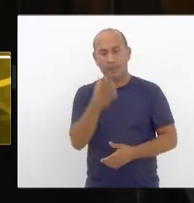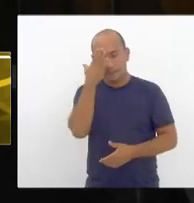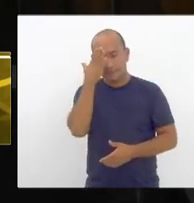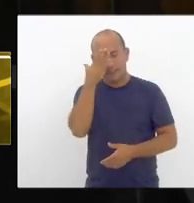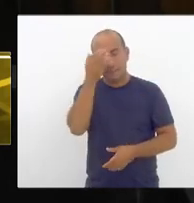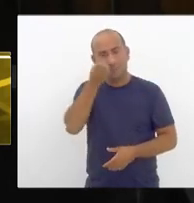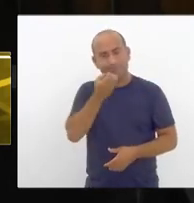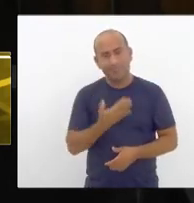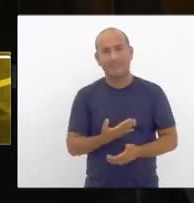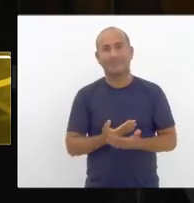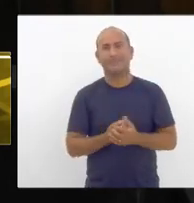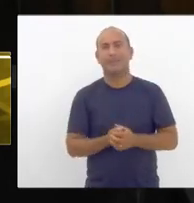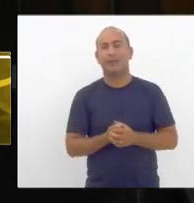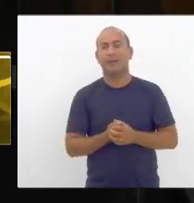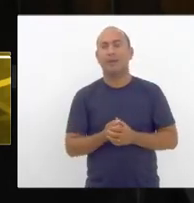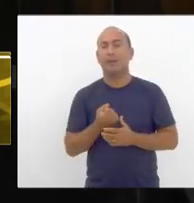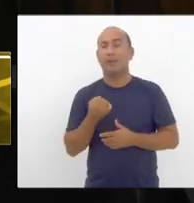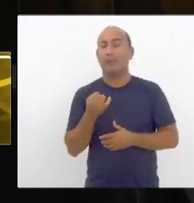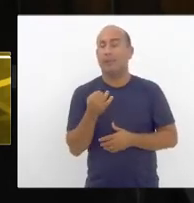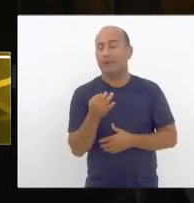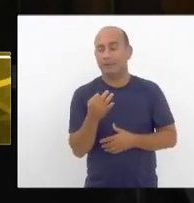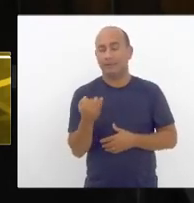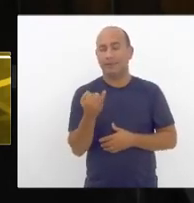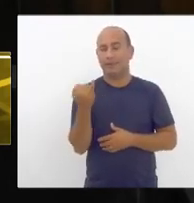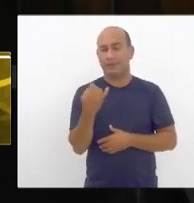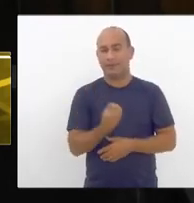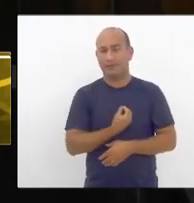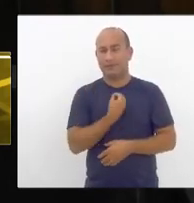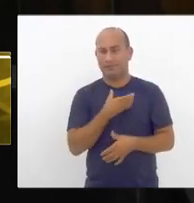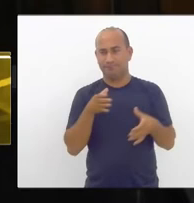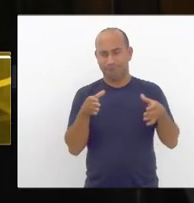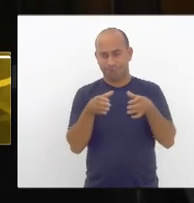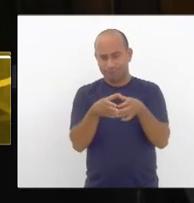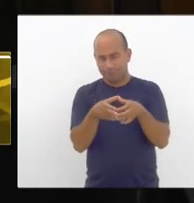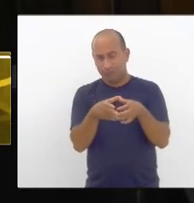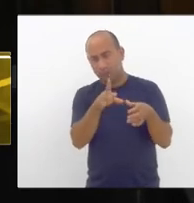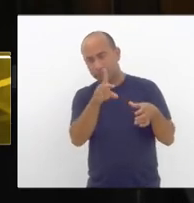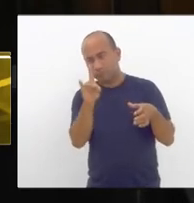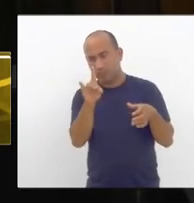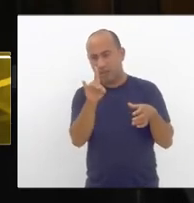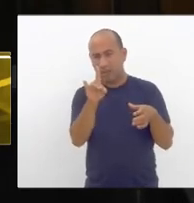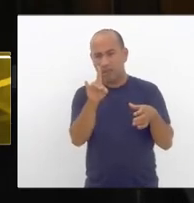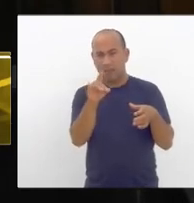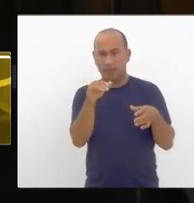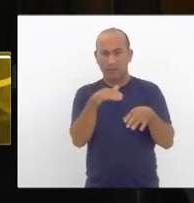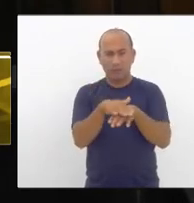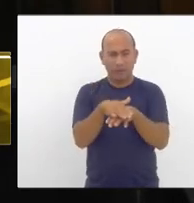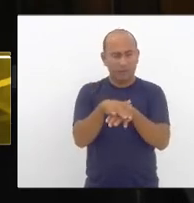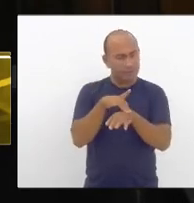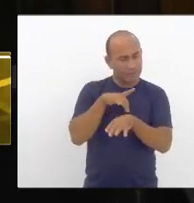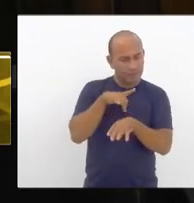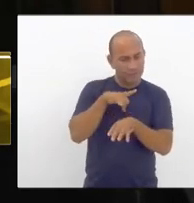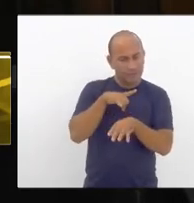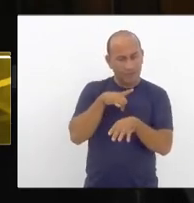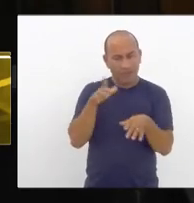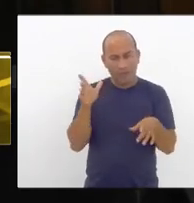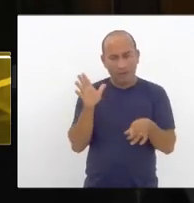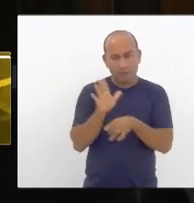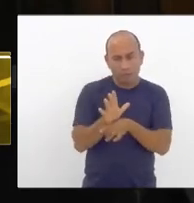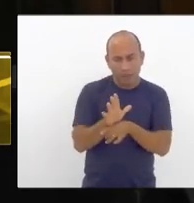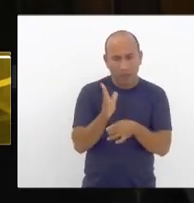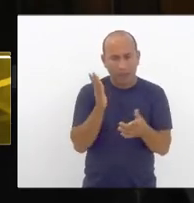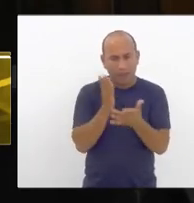sabe muito bem o quanto isso impactou a vida dos sindicatos hoje é para noite você tinha um determinado recurso que desapareceu